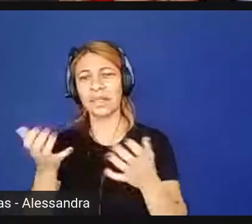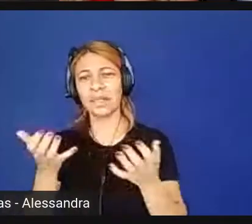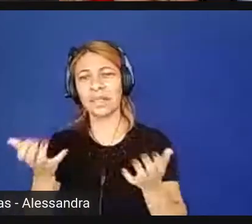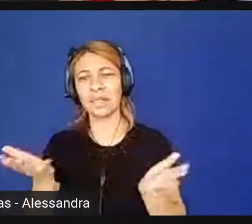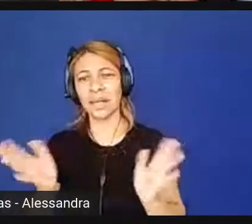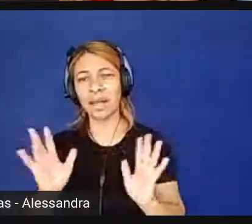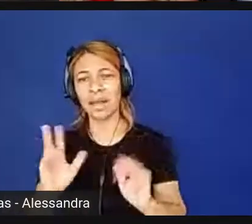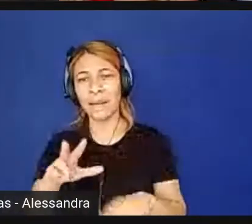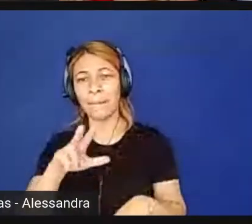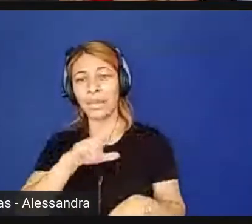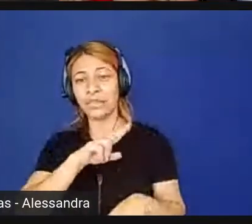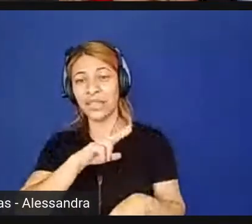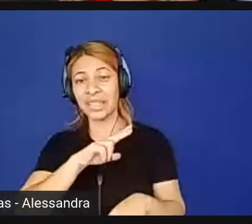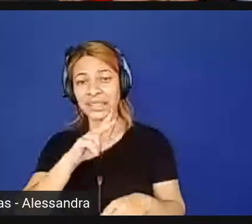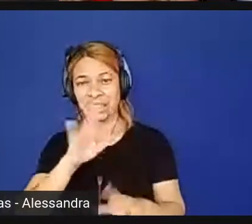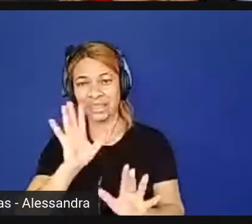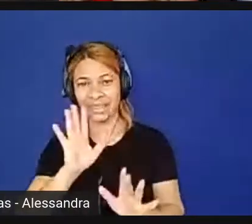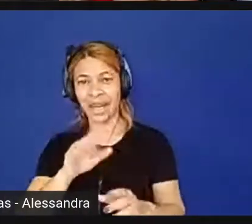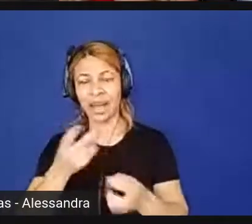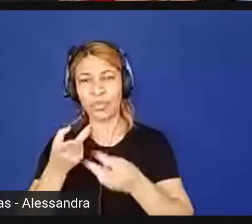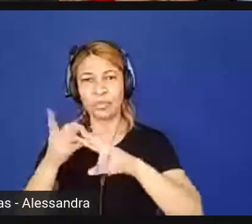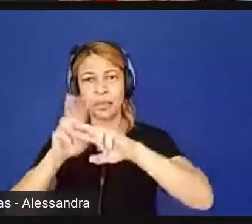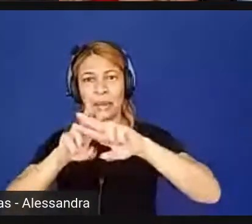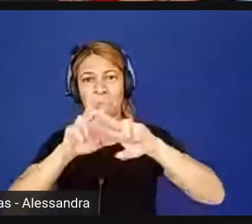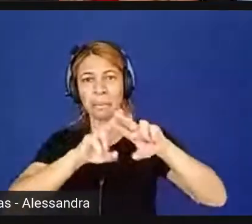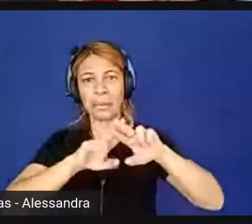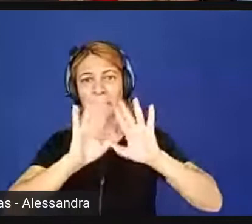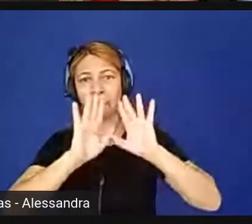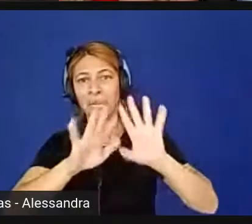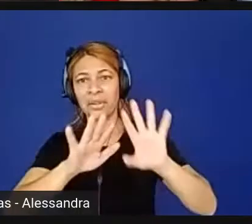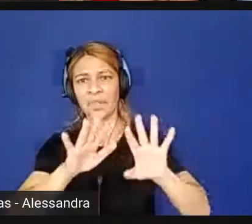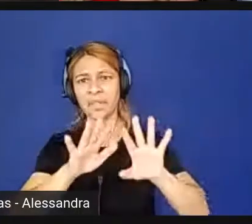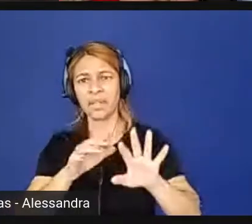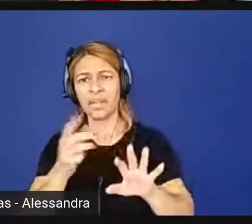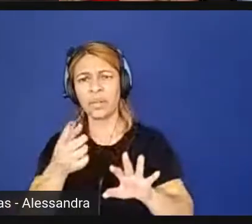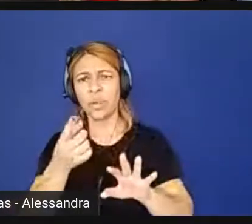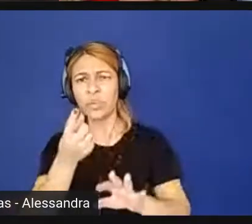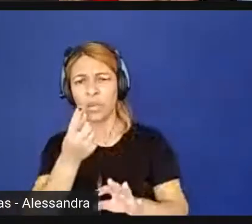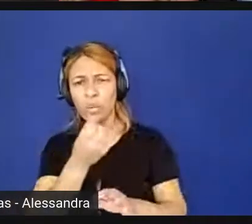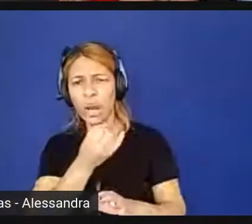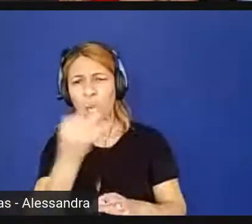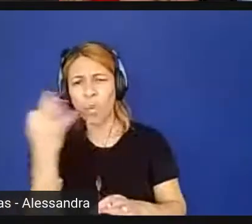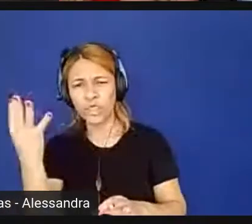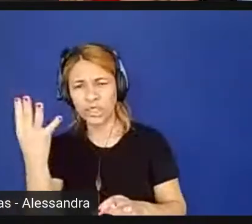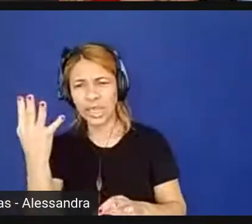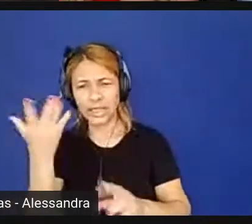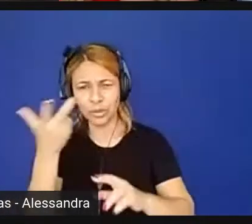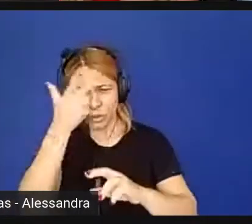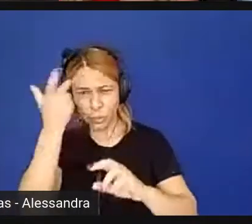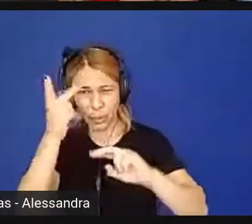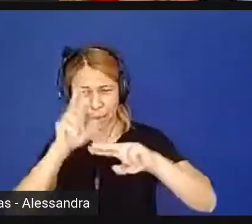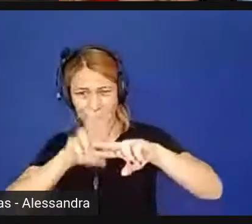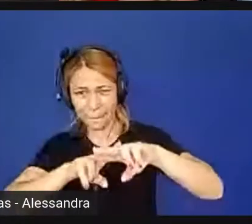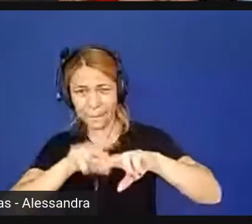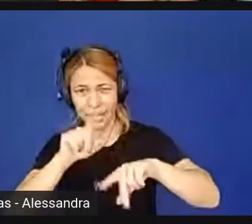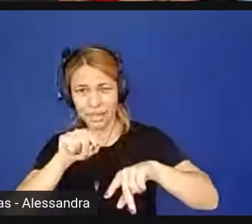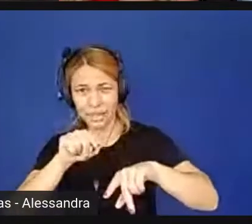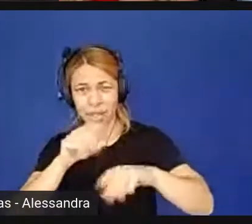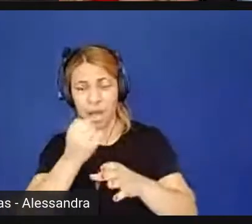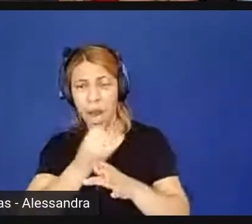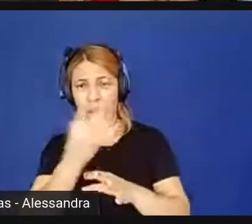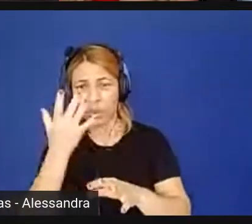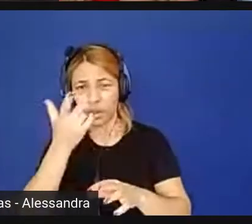privatizar presídio, qual é o fator de remuneração? É a quantidade de presos? Porque se for a quantidade de presos, eu vou